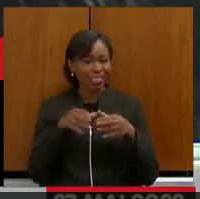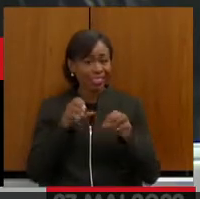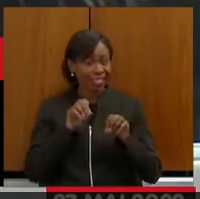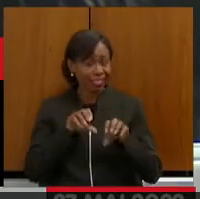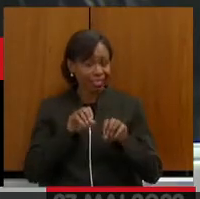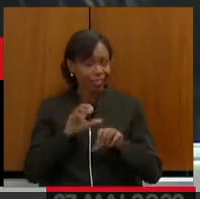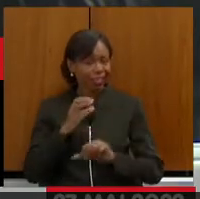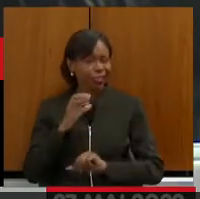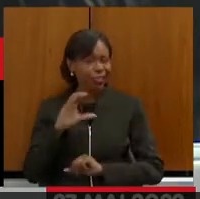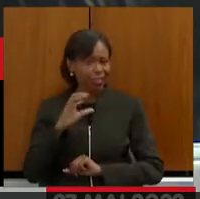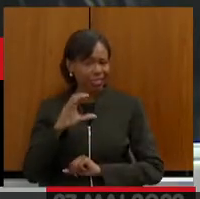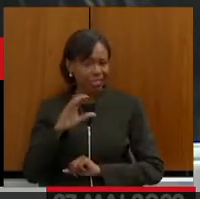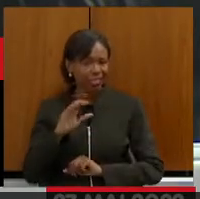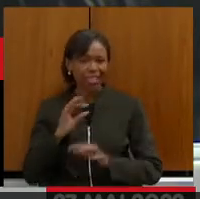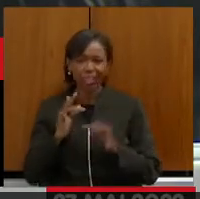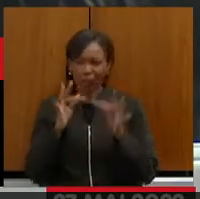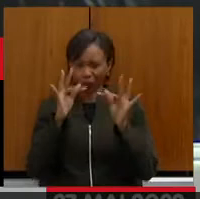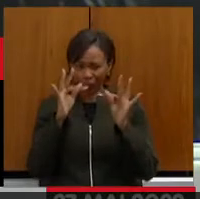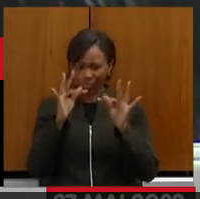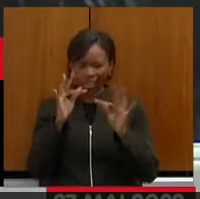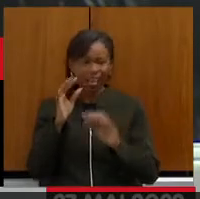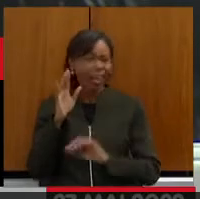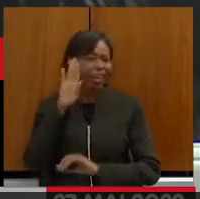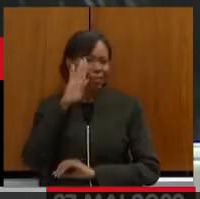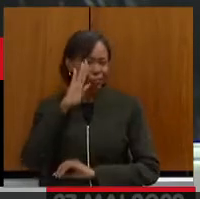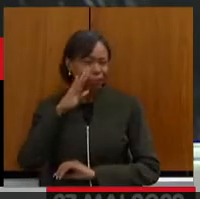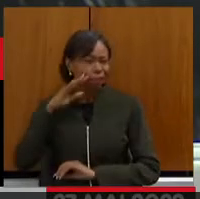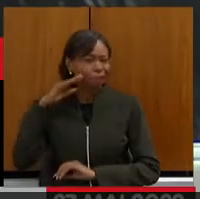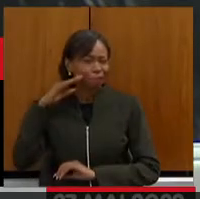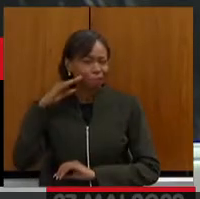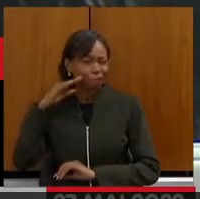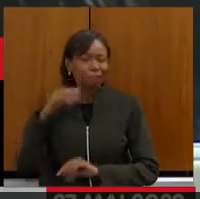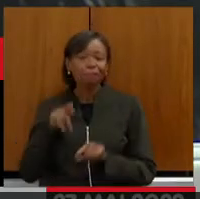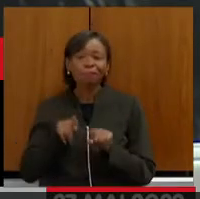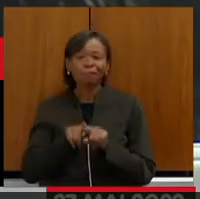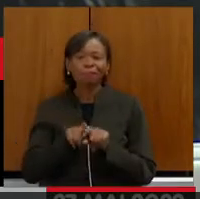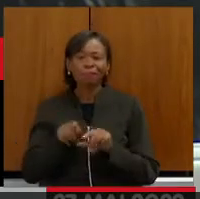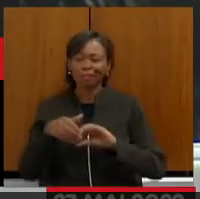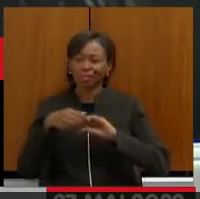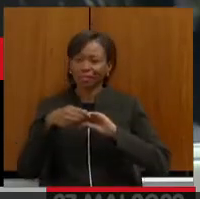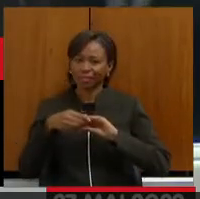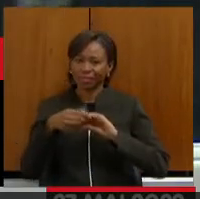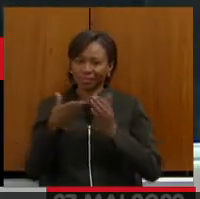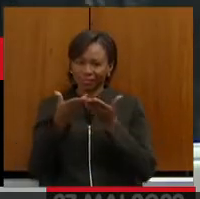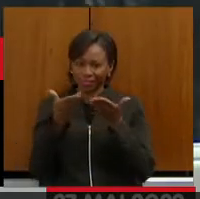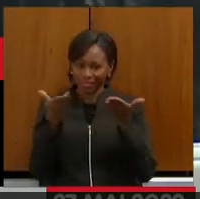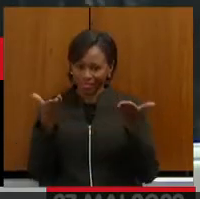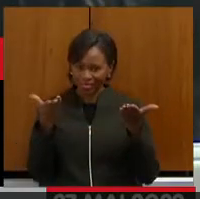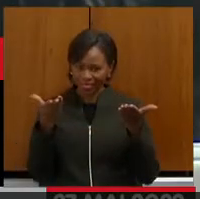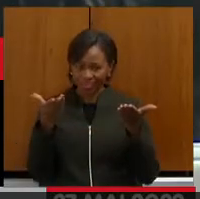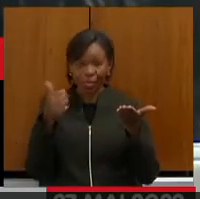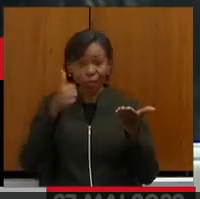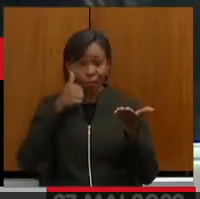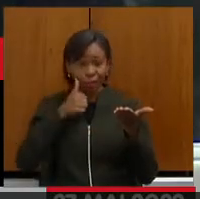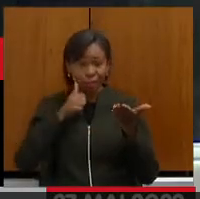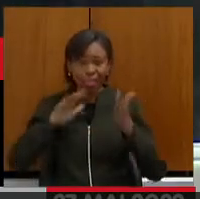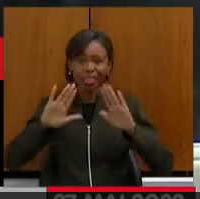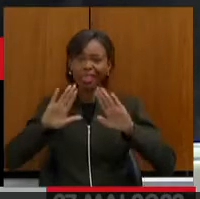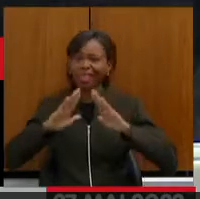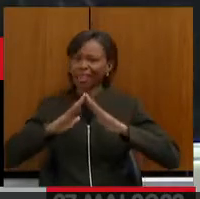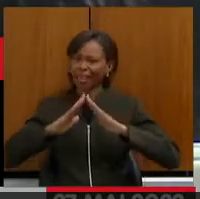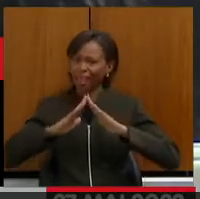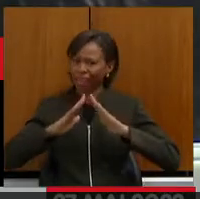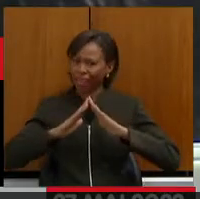deputado da Beatriz comprimento as minhas colegas tão de casa que estão acompanhando também de forma remota mas de